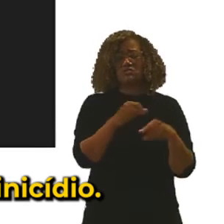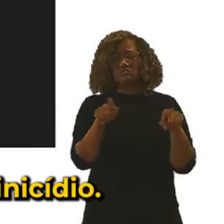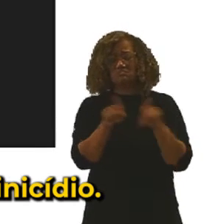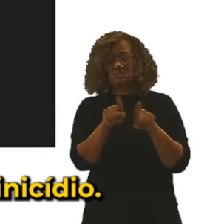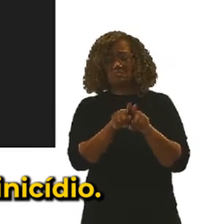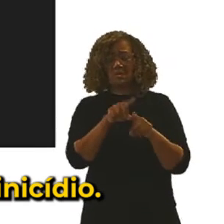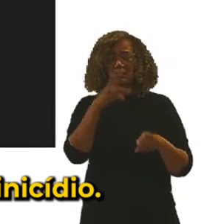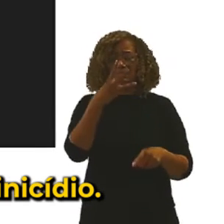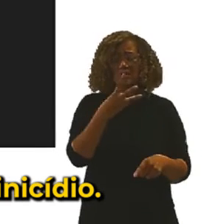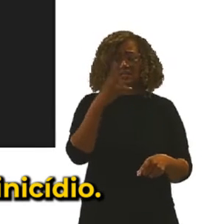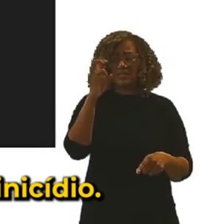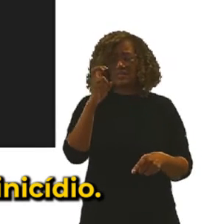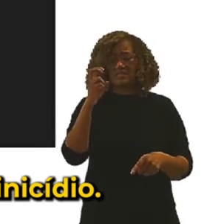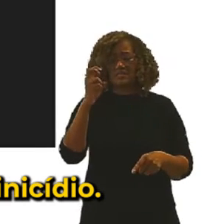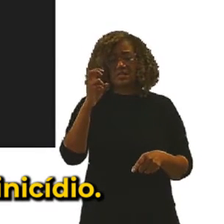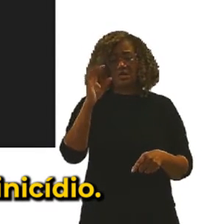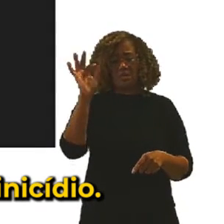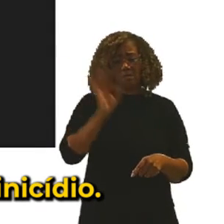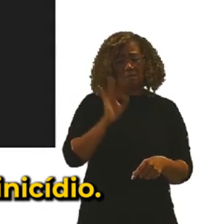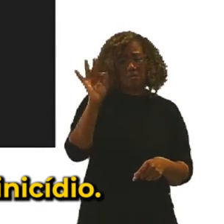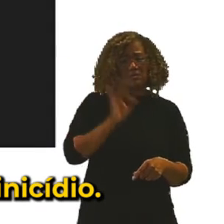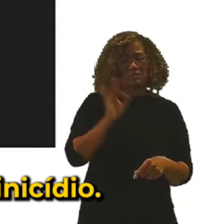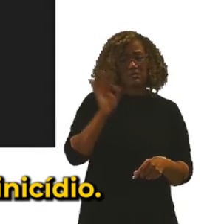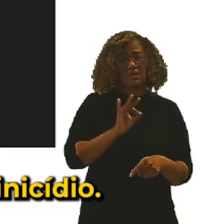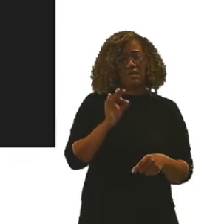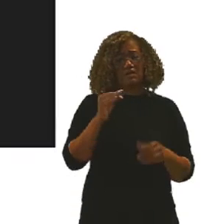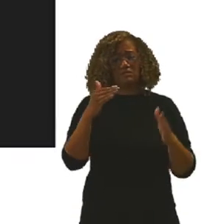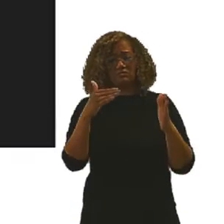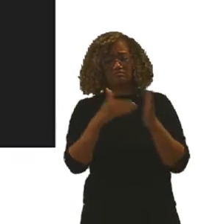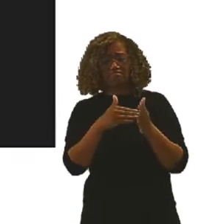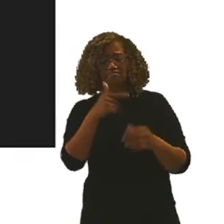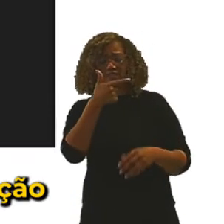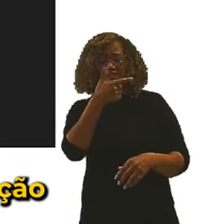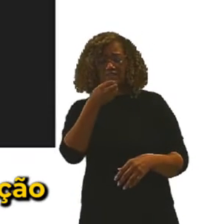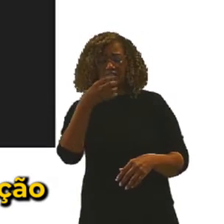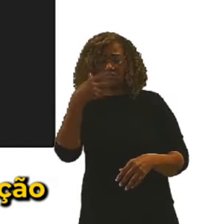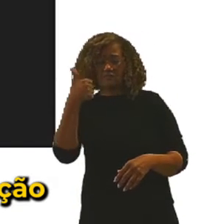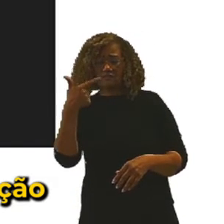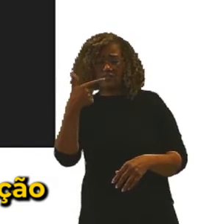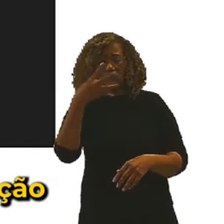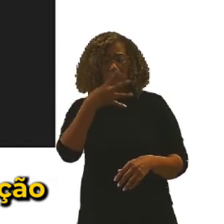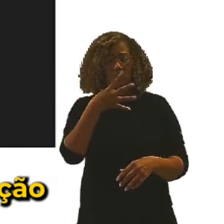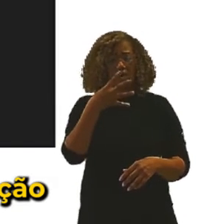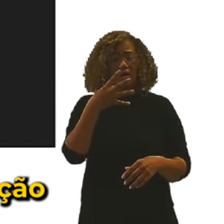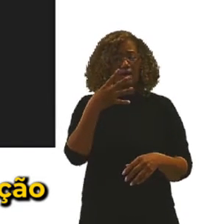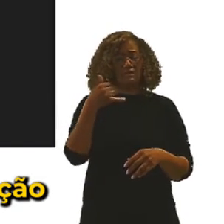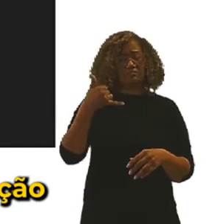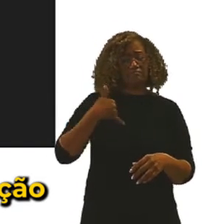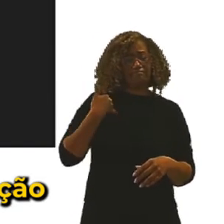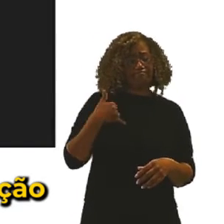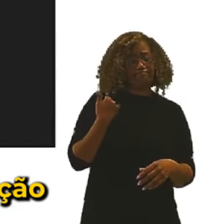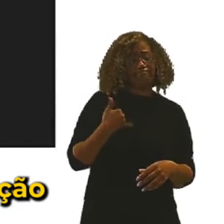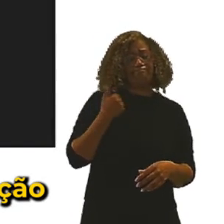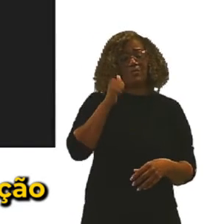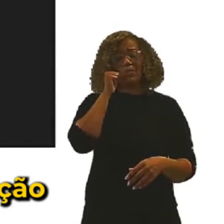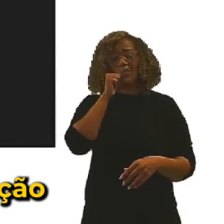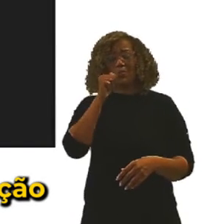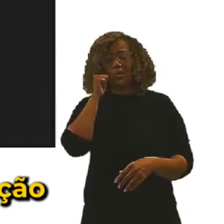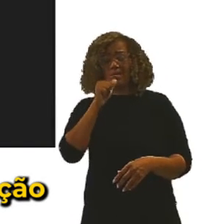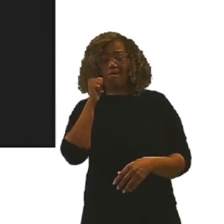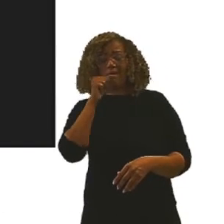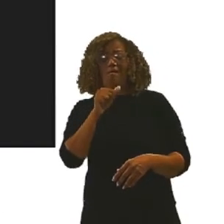35%. Então, ser jovem é um fator de risco de feminicídio, né? Nós trazemos ainda que, além